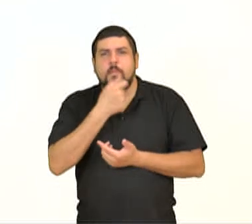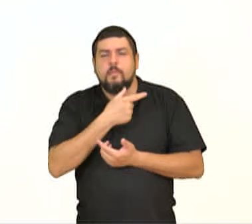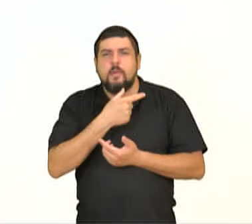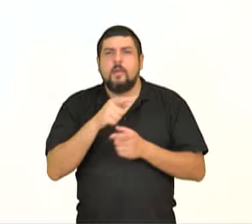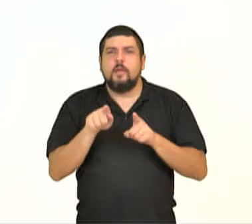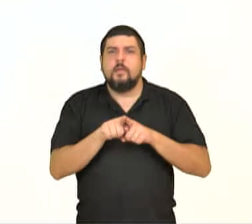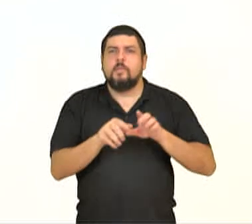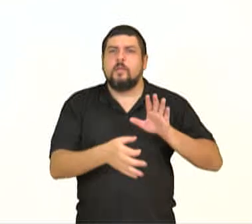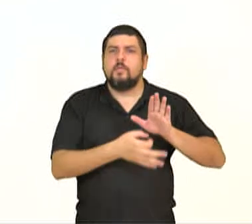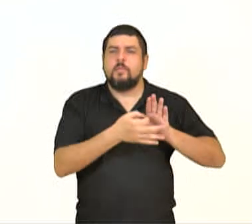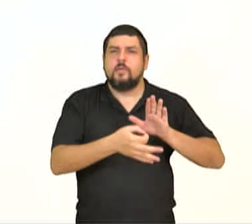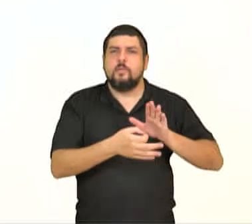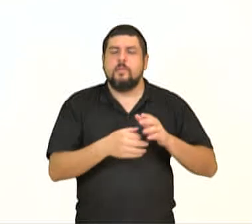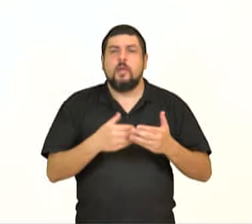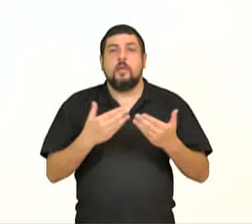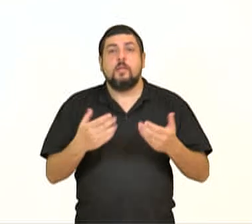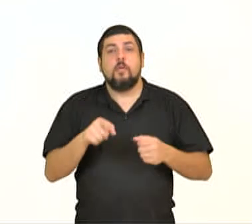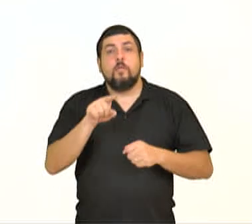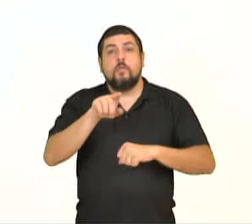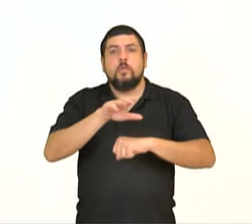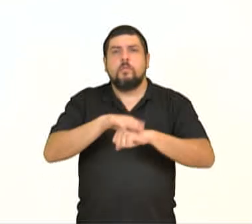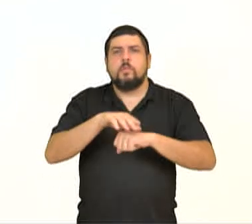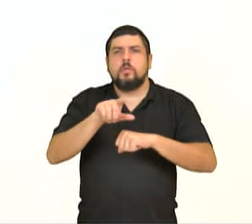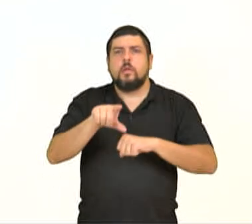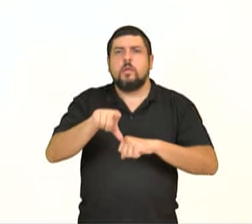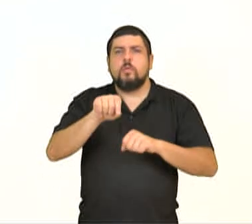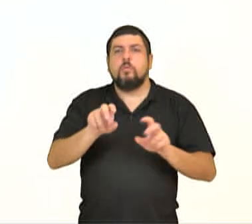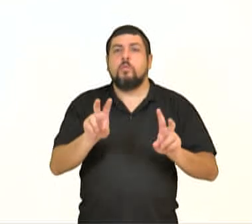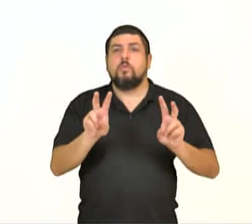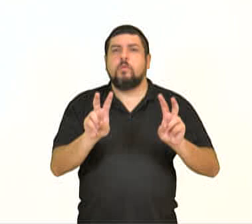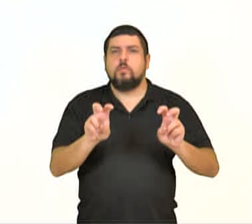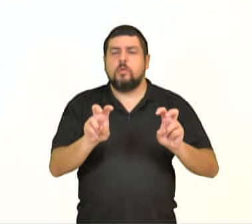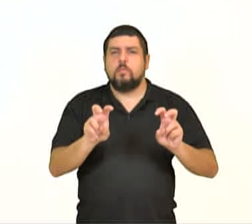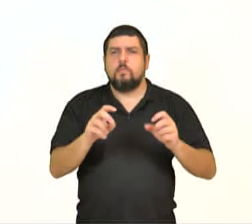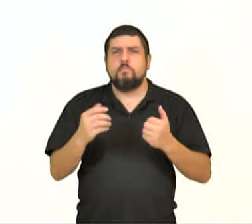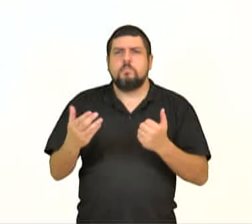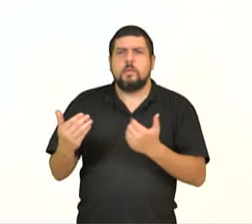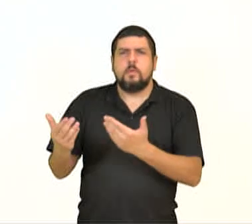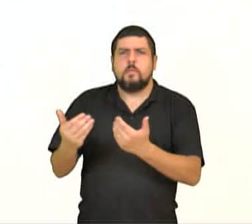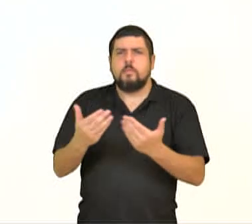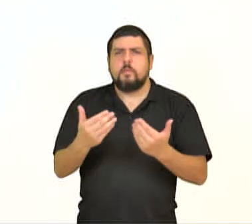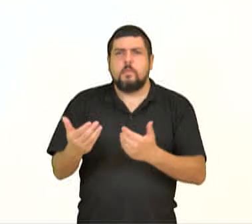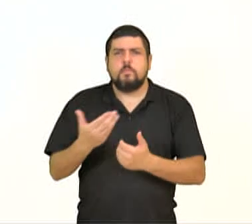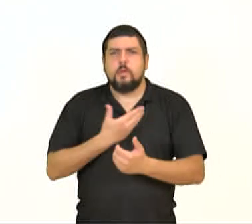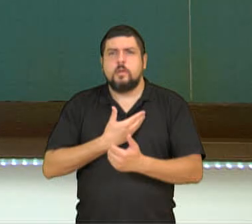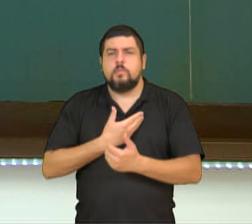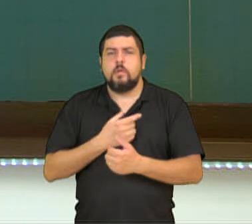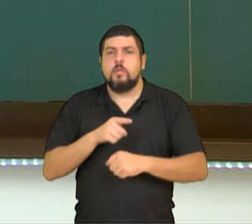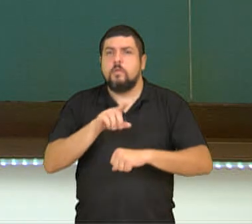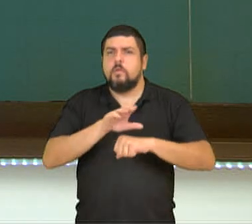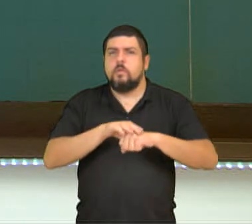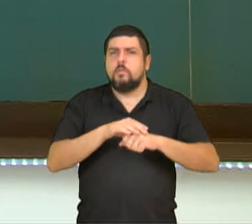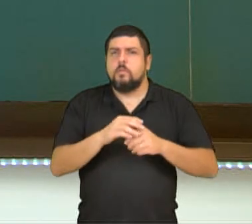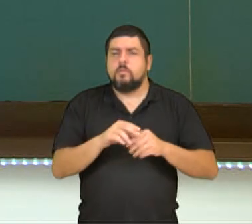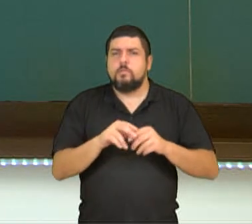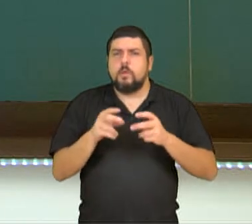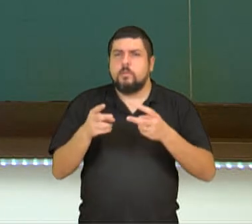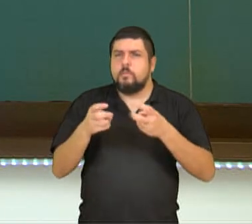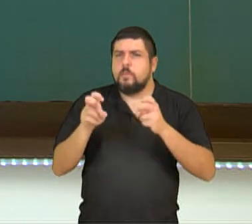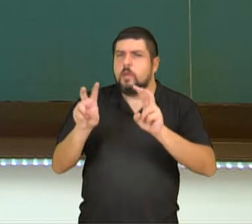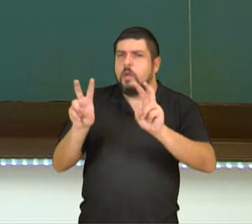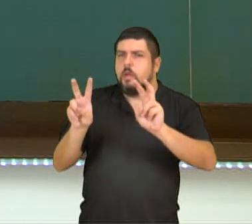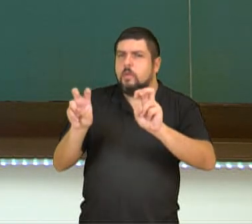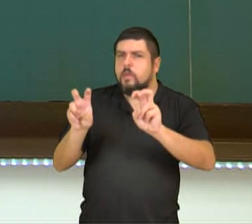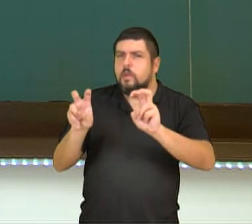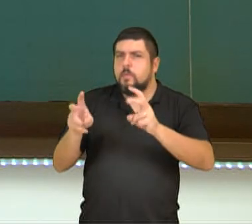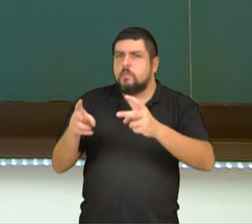Então, escolha um tema, dialogue sobre ele com os seus colegas e elabore a sua própria charge, né? De repente, fica